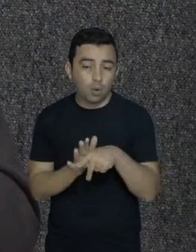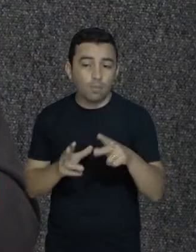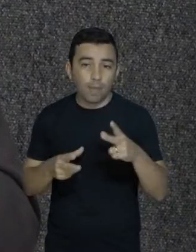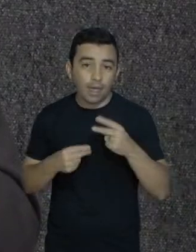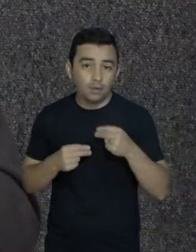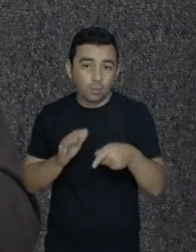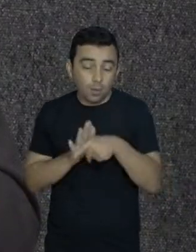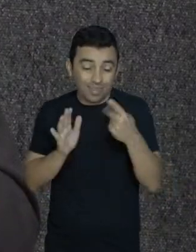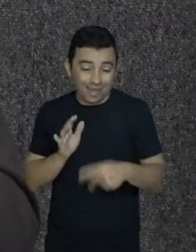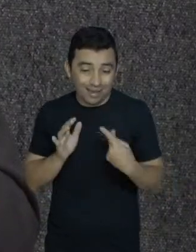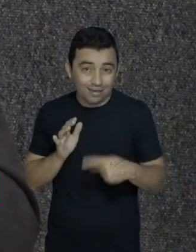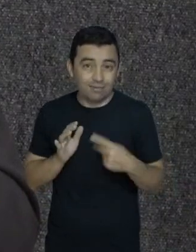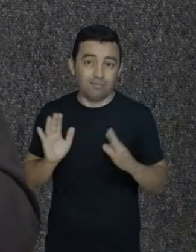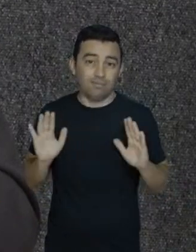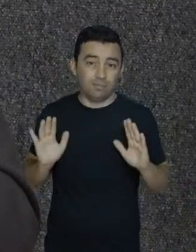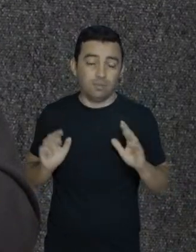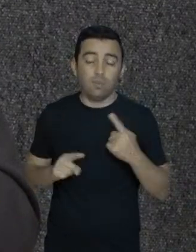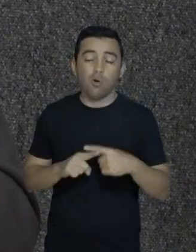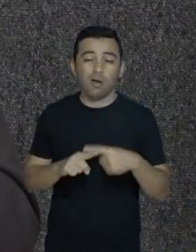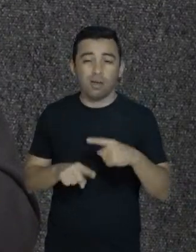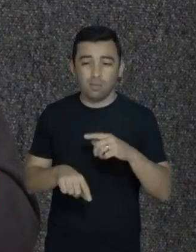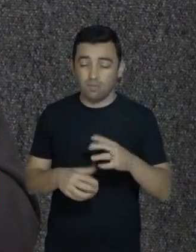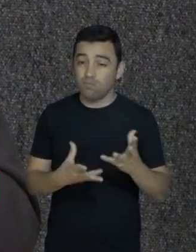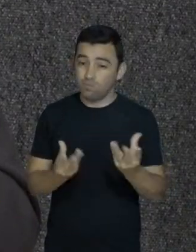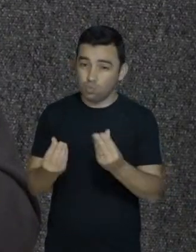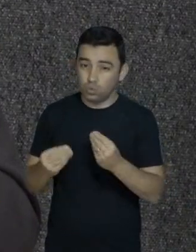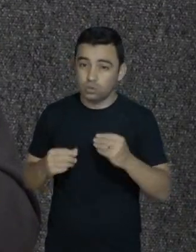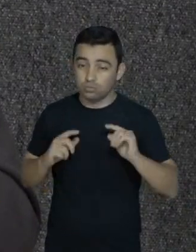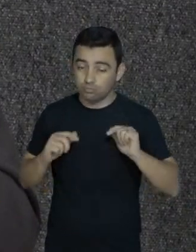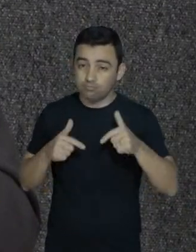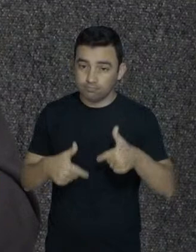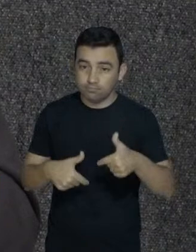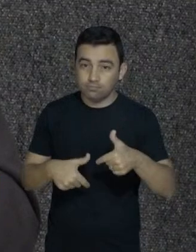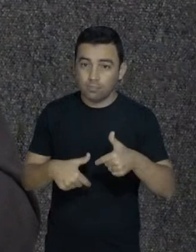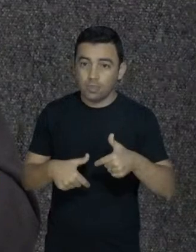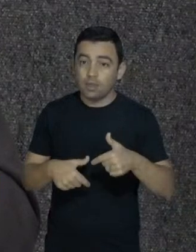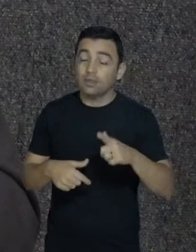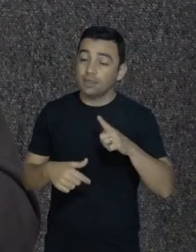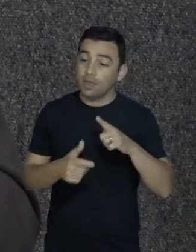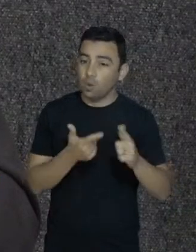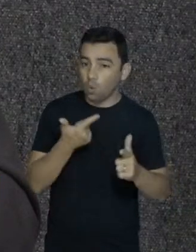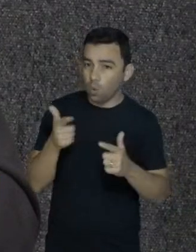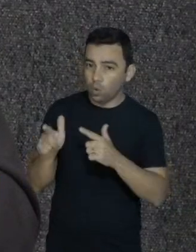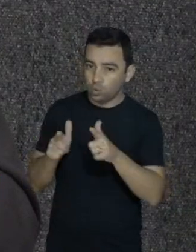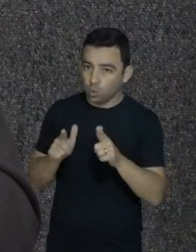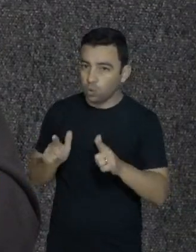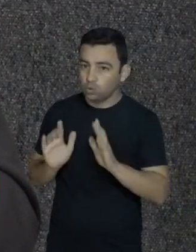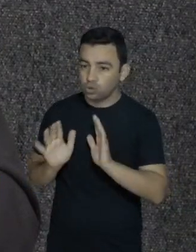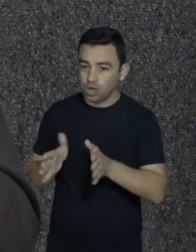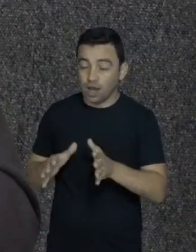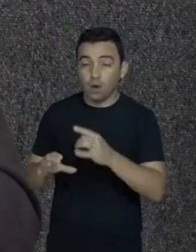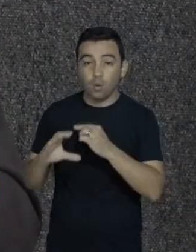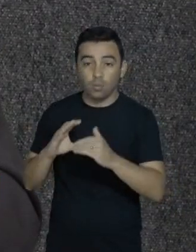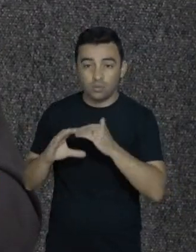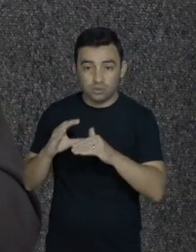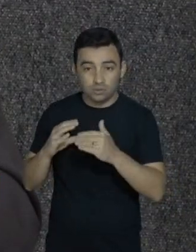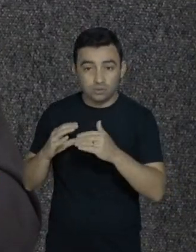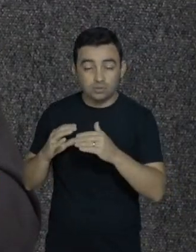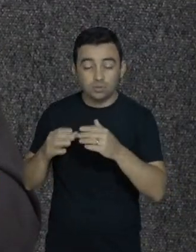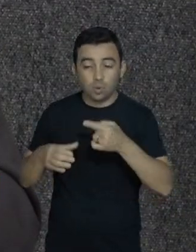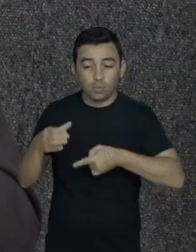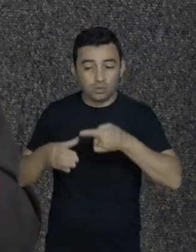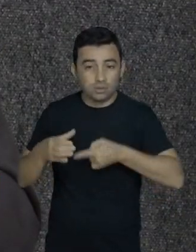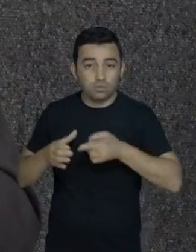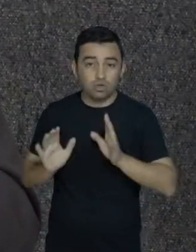comissão visto que muitas ações estão sendo tramitadas por outros meios ou comissões que não